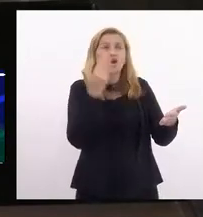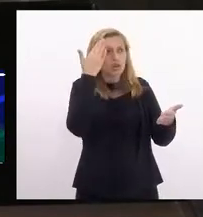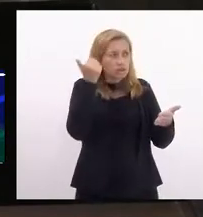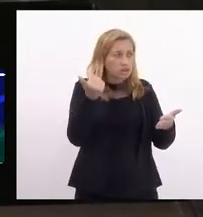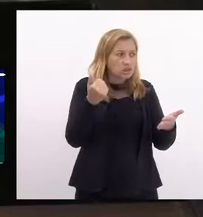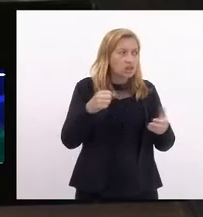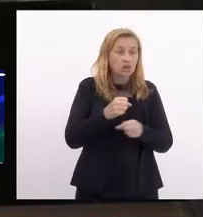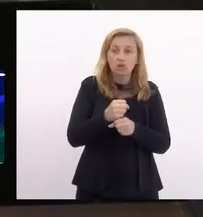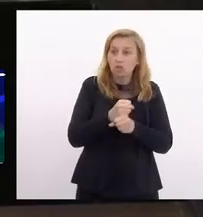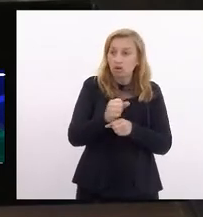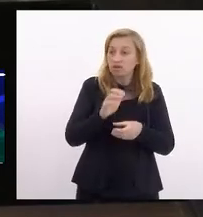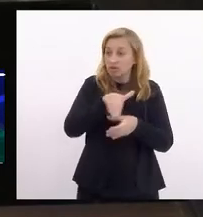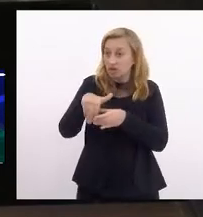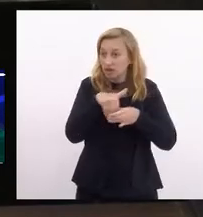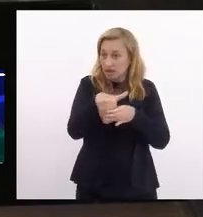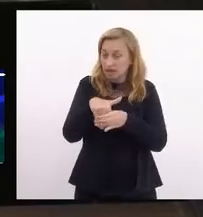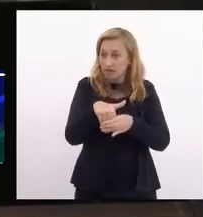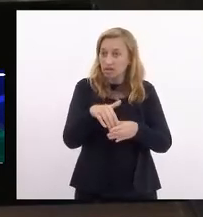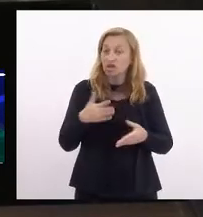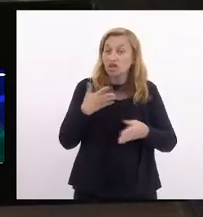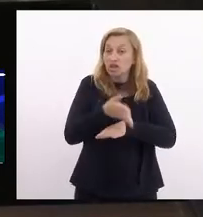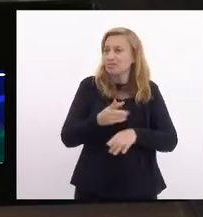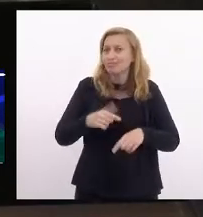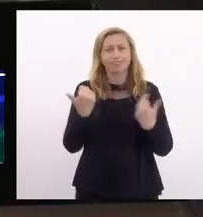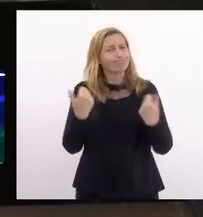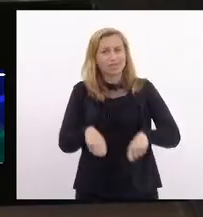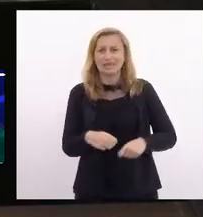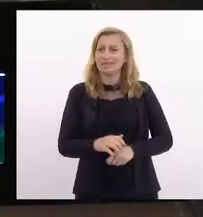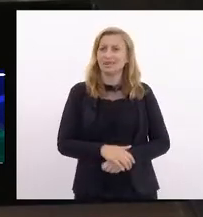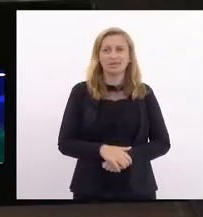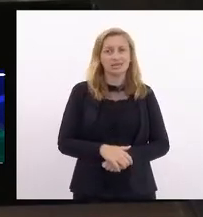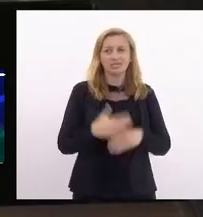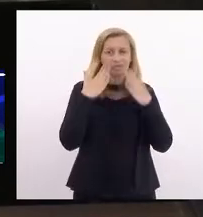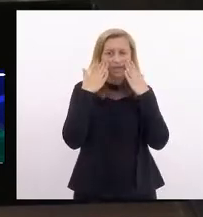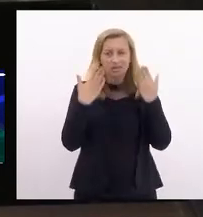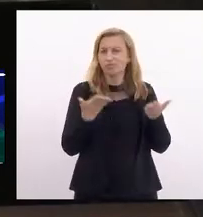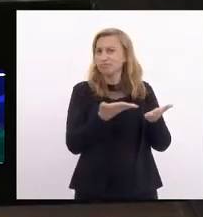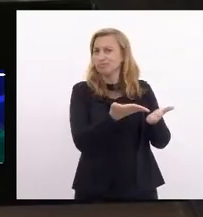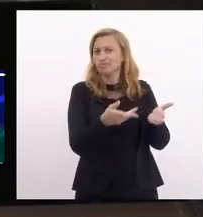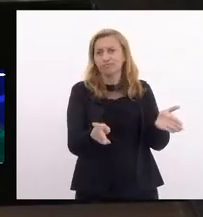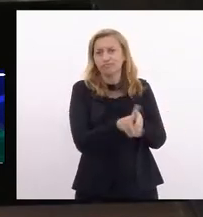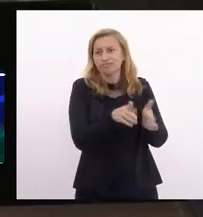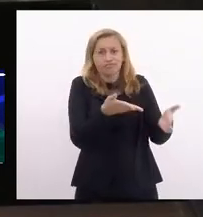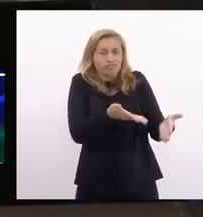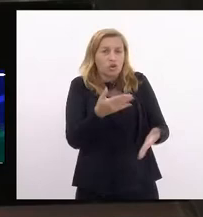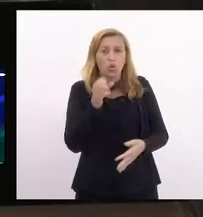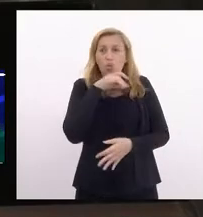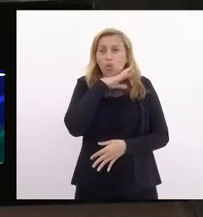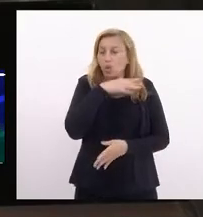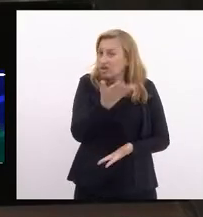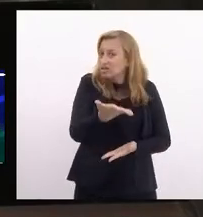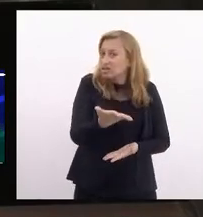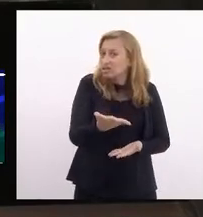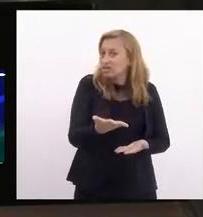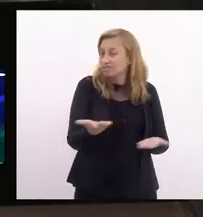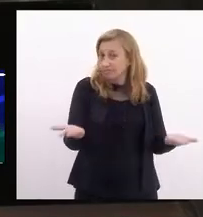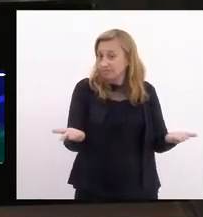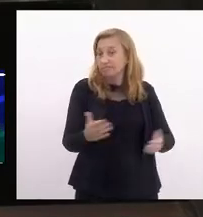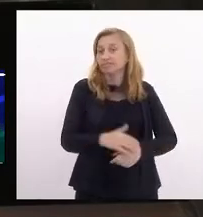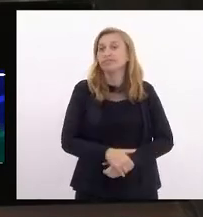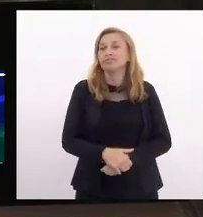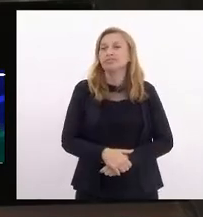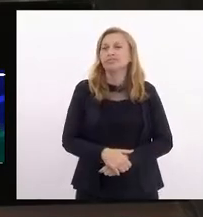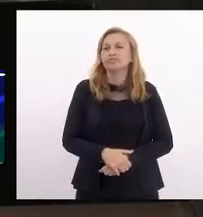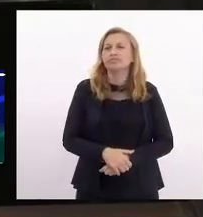o ano eleitoral está chegando mas não precisava apresentar um projeto ridículo como esse